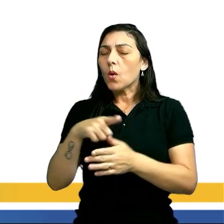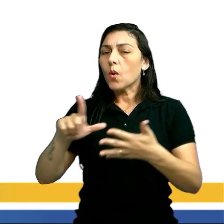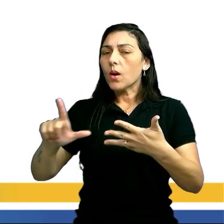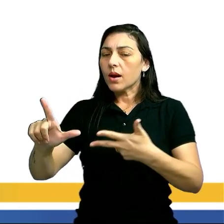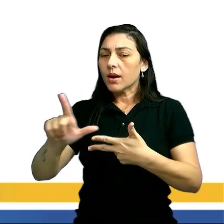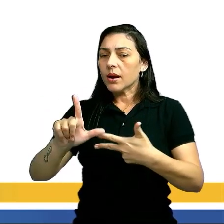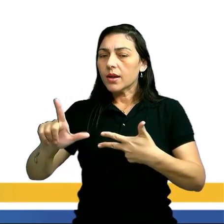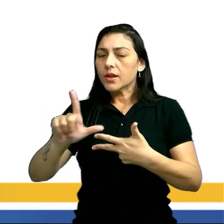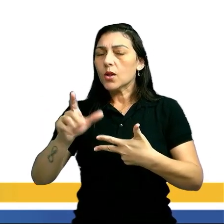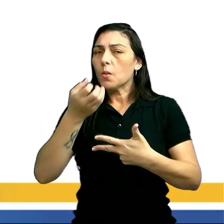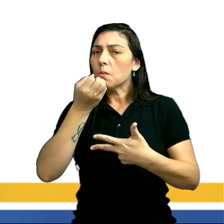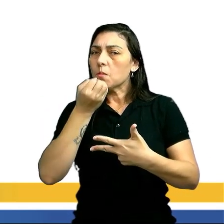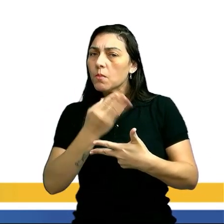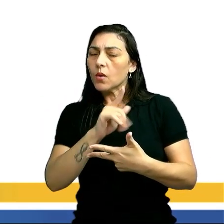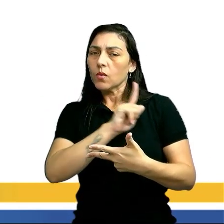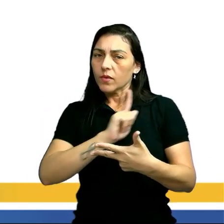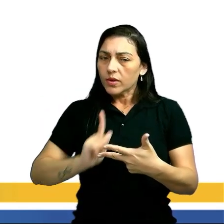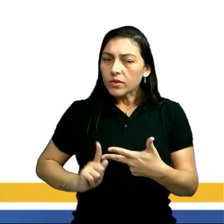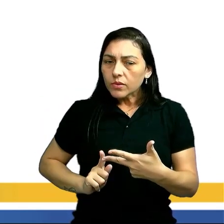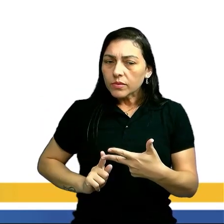legislador ou benfeitor.